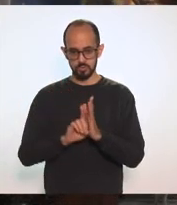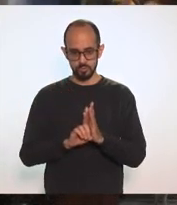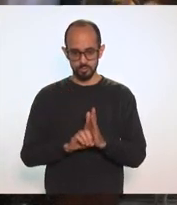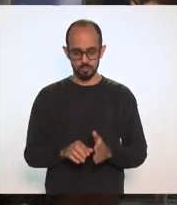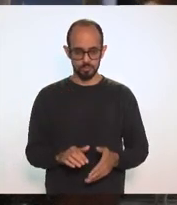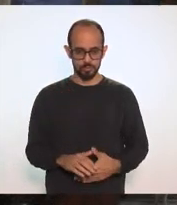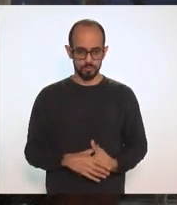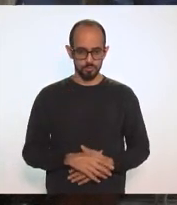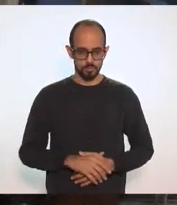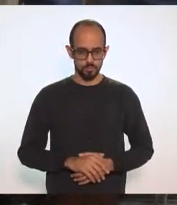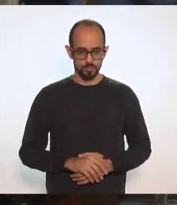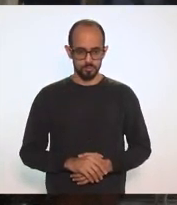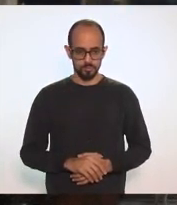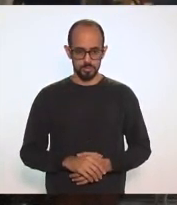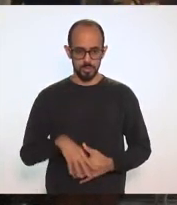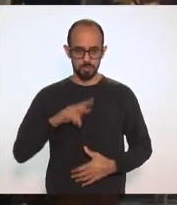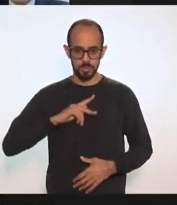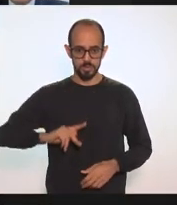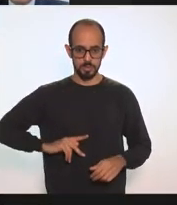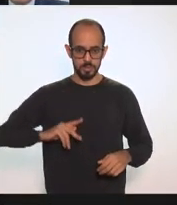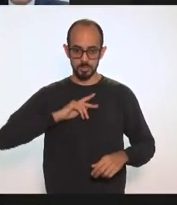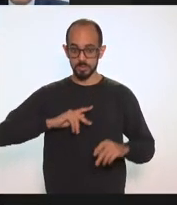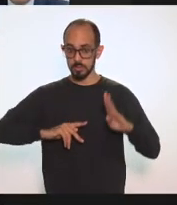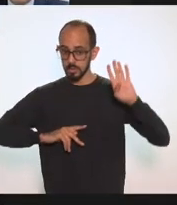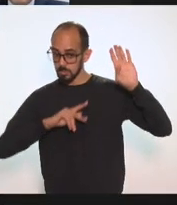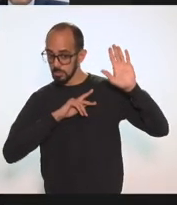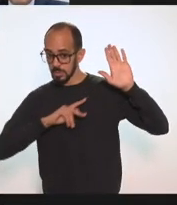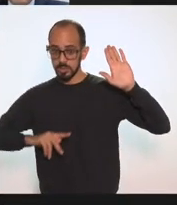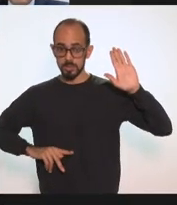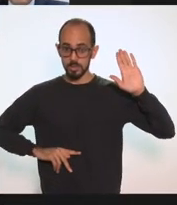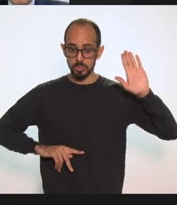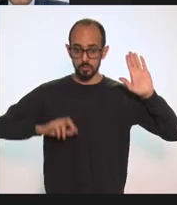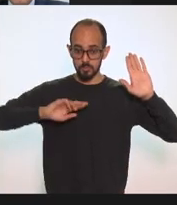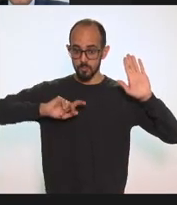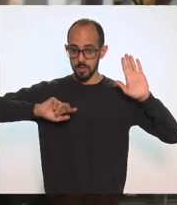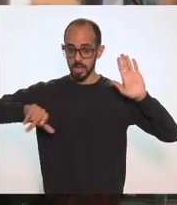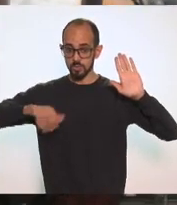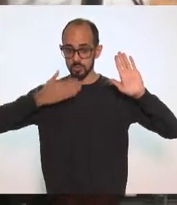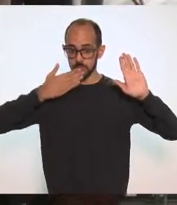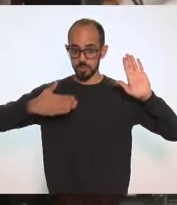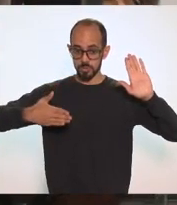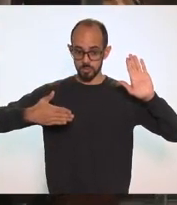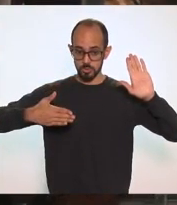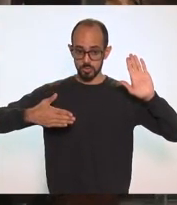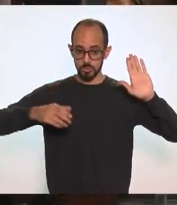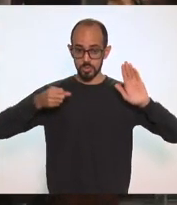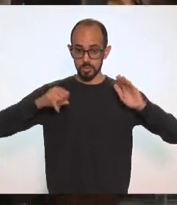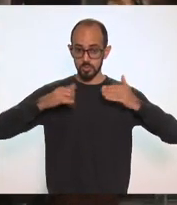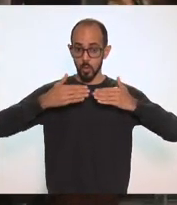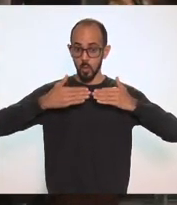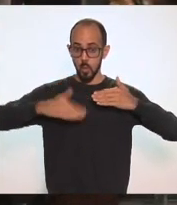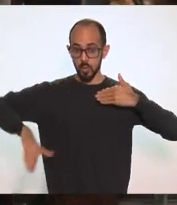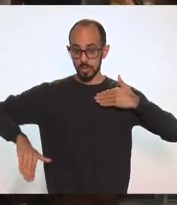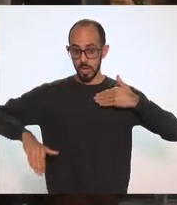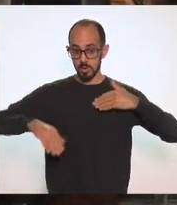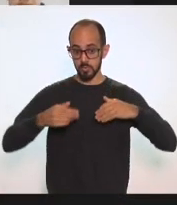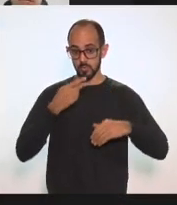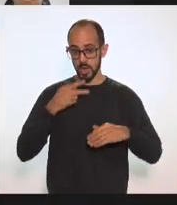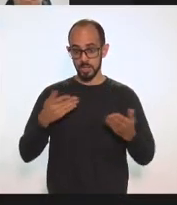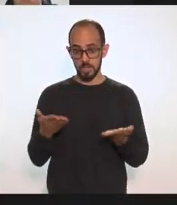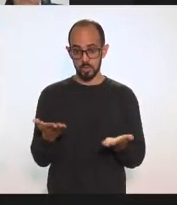voto, presidente. Presidente, quem quiser votar contrário ou abstenção, pode falar, por favor, agora.